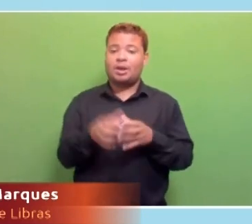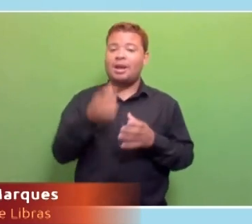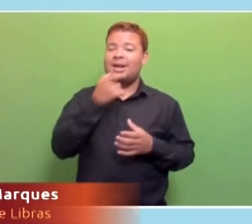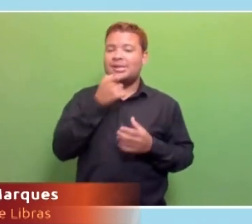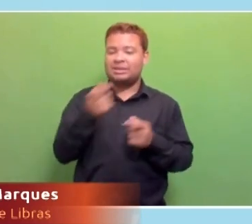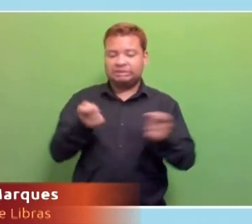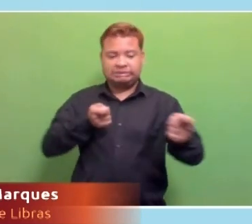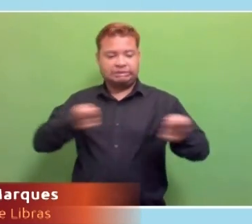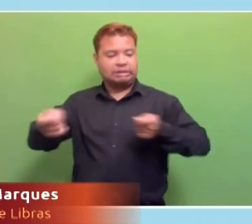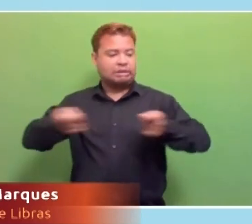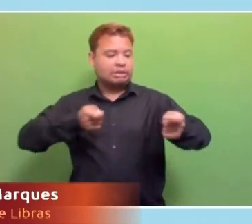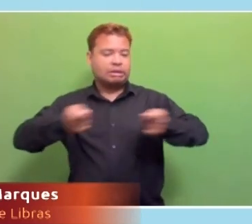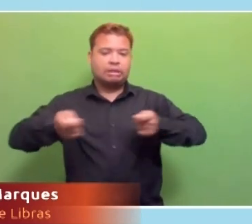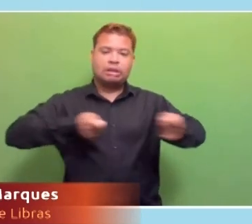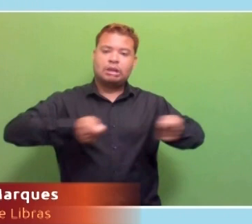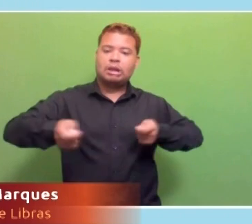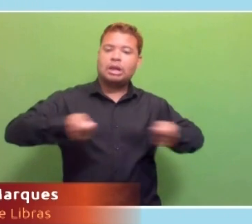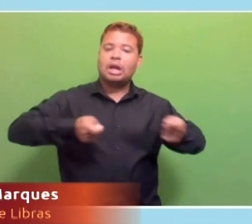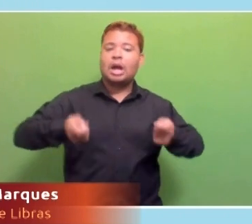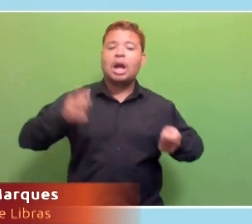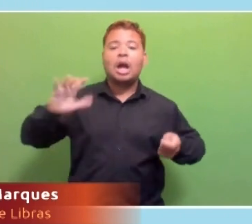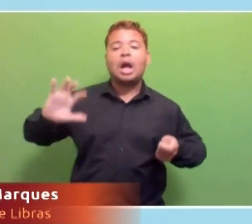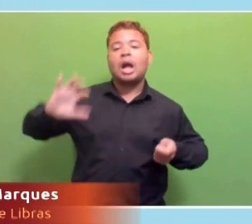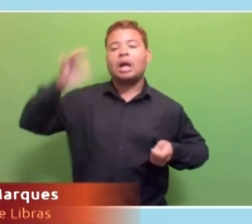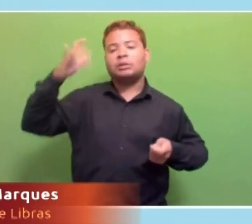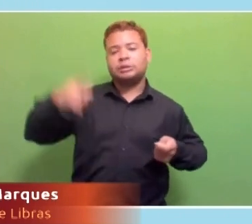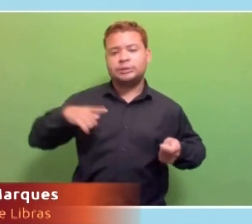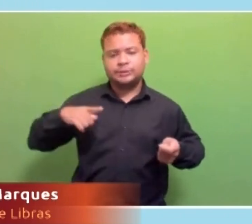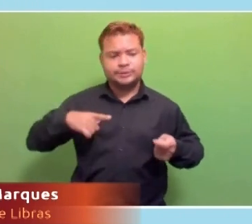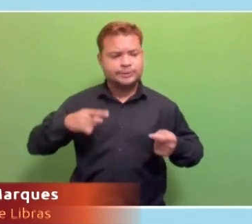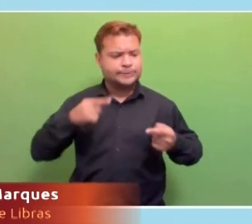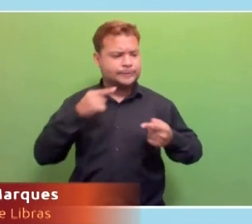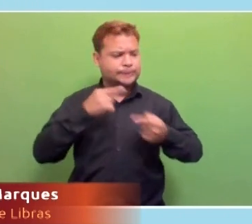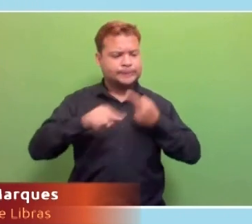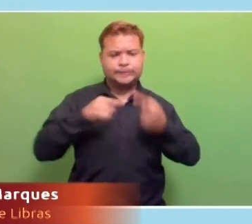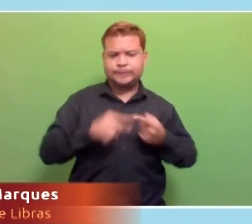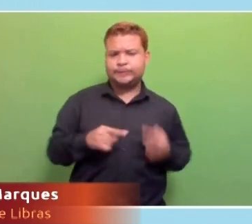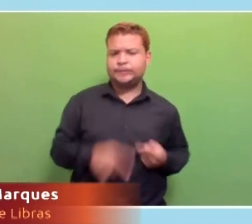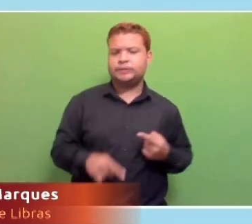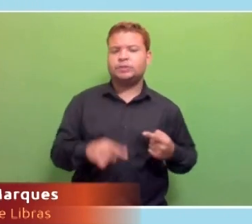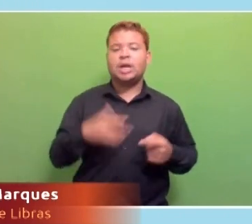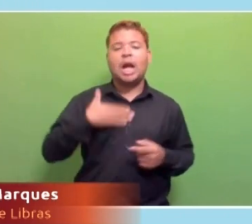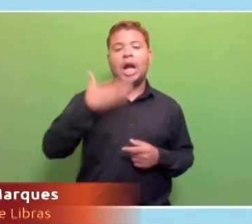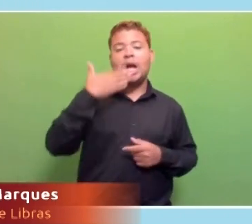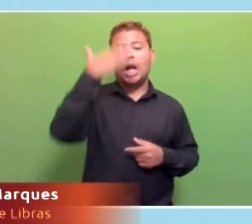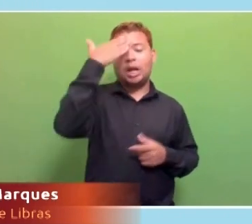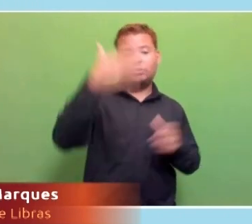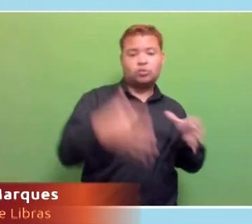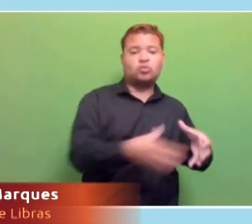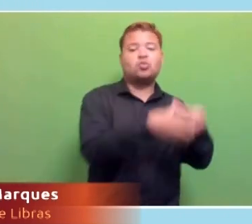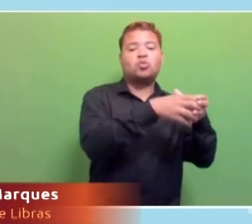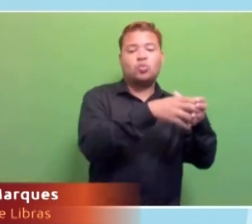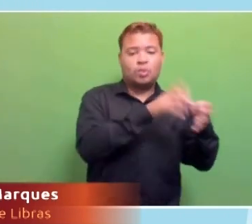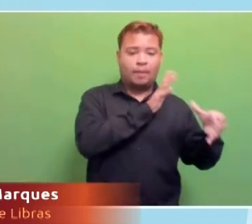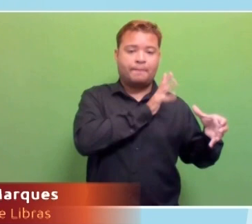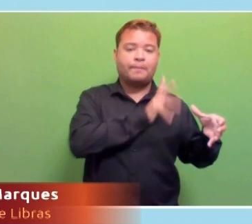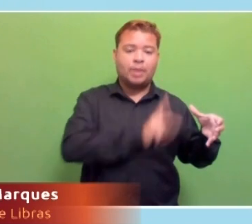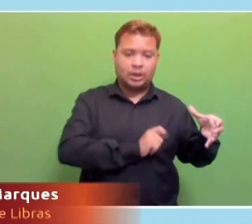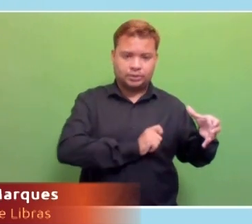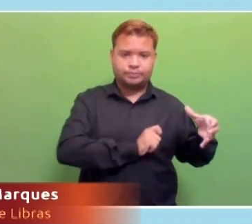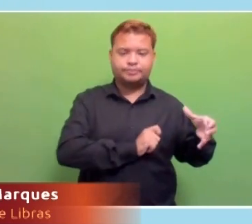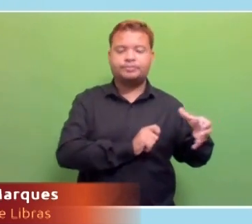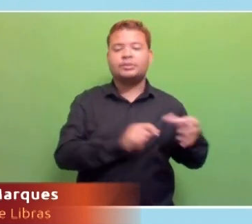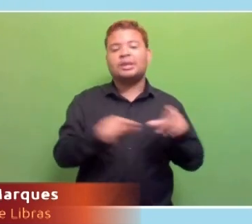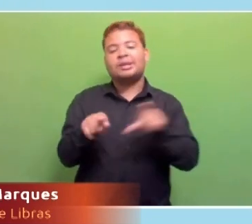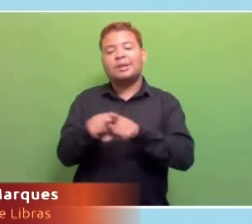uma tensão entre a população árabe local, os palestinos, e o fluxo de